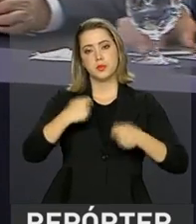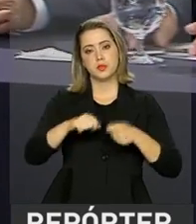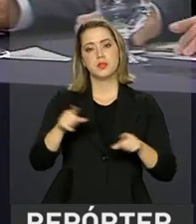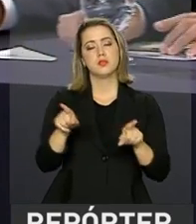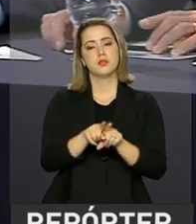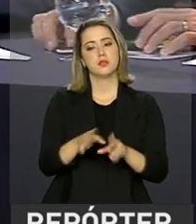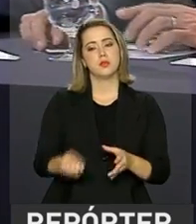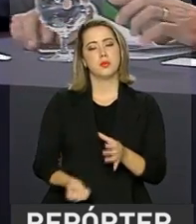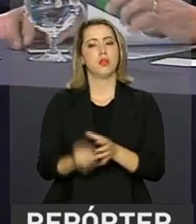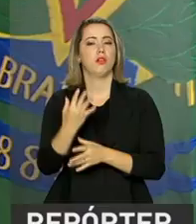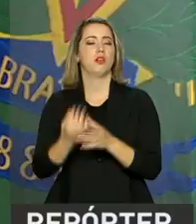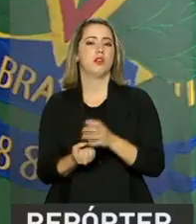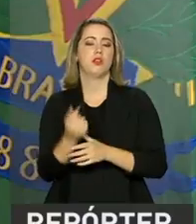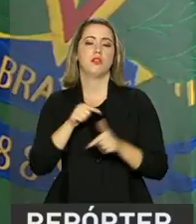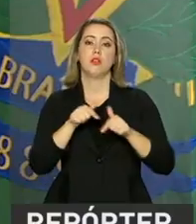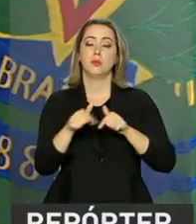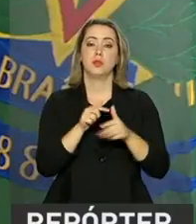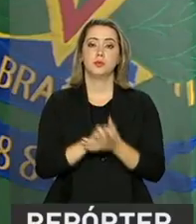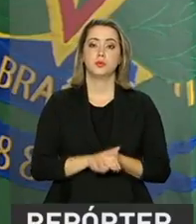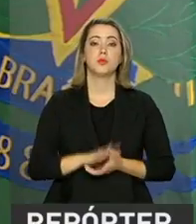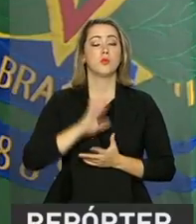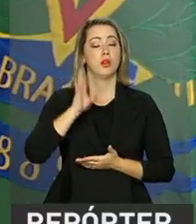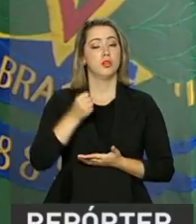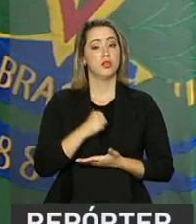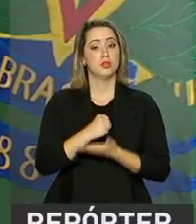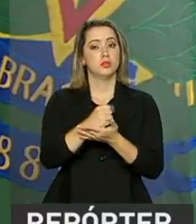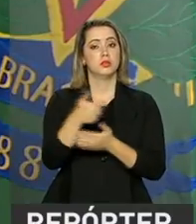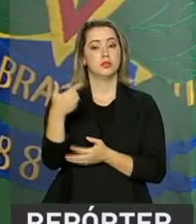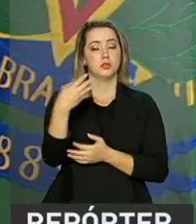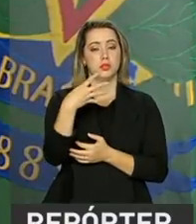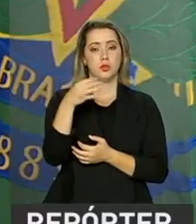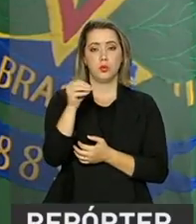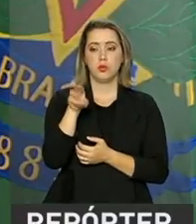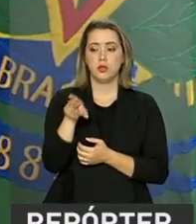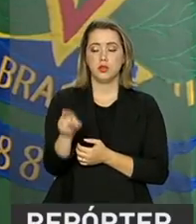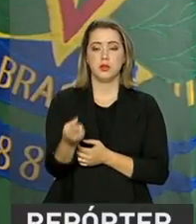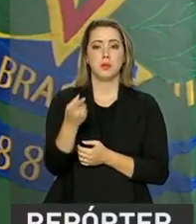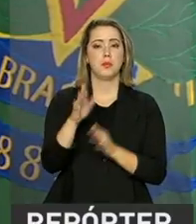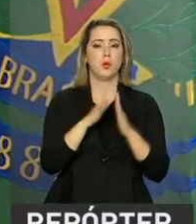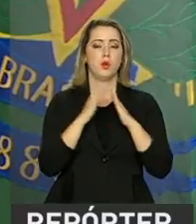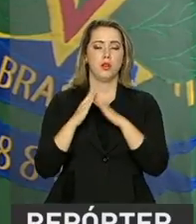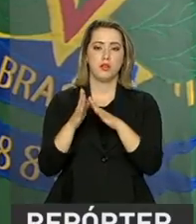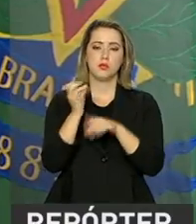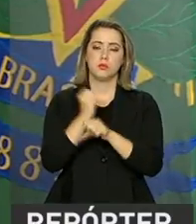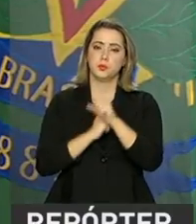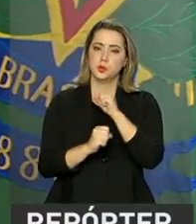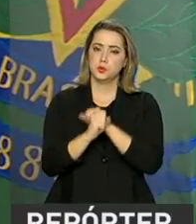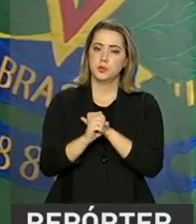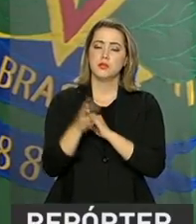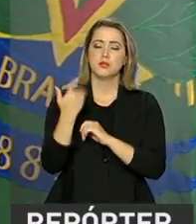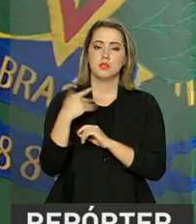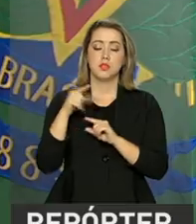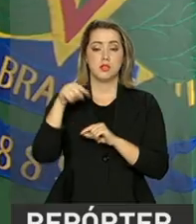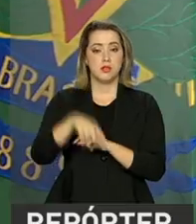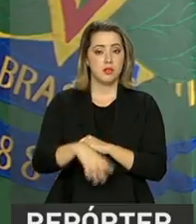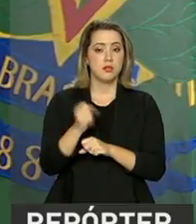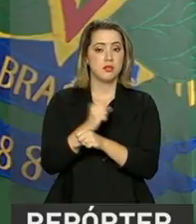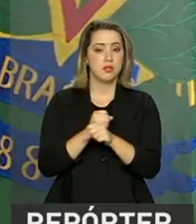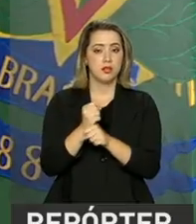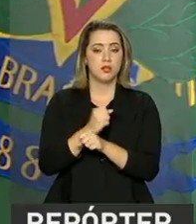empregos já entregamos 140 mil casas no ano passado e outras milhares serão entregues este ano